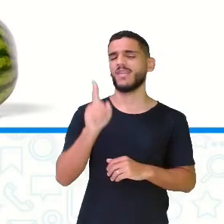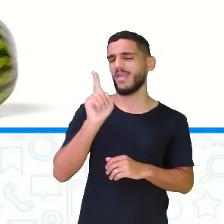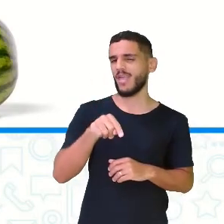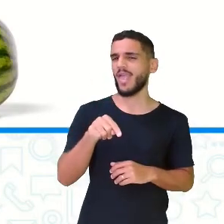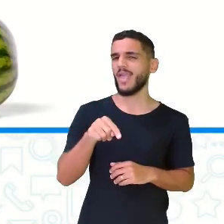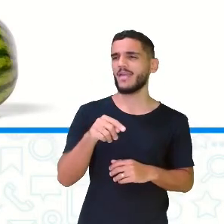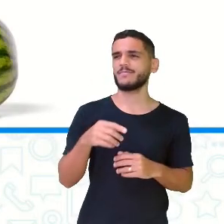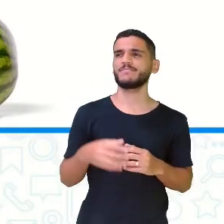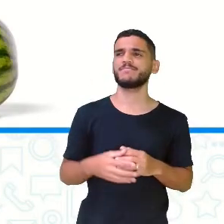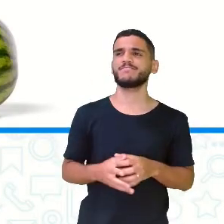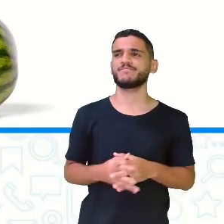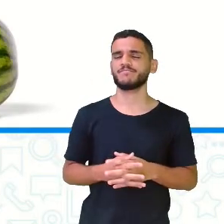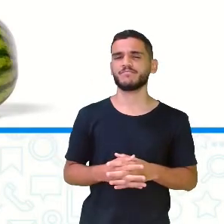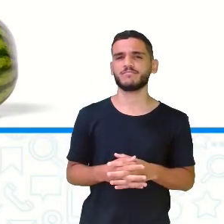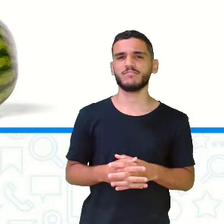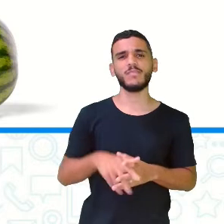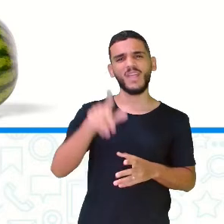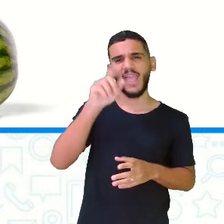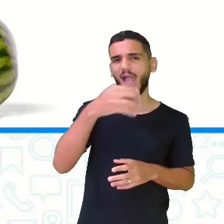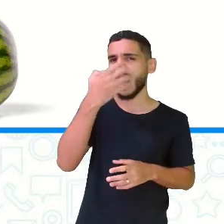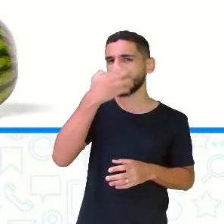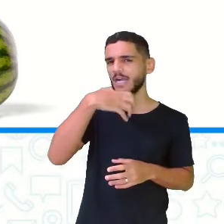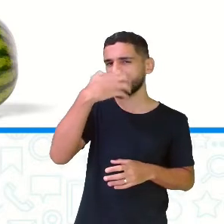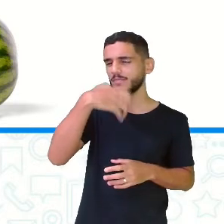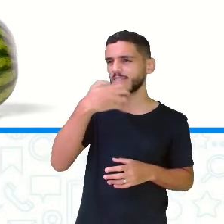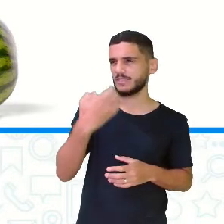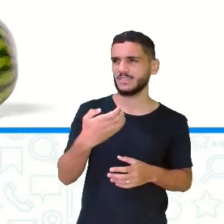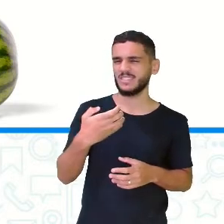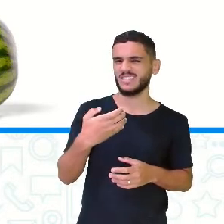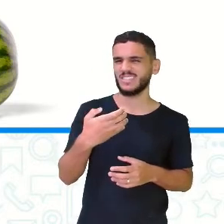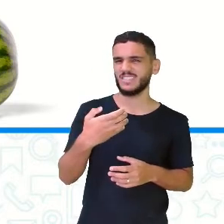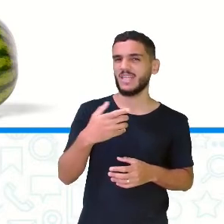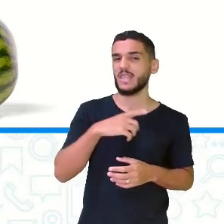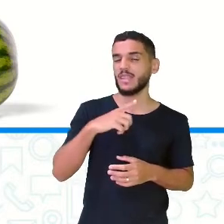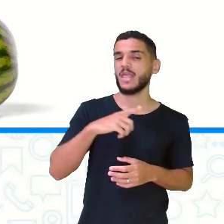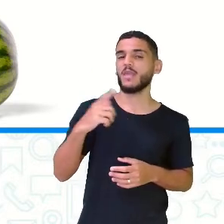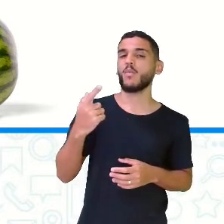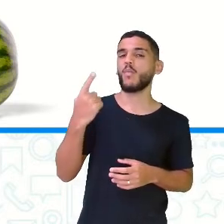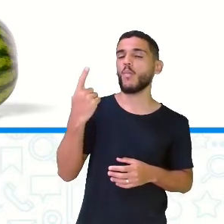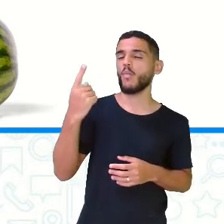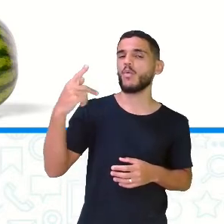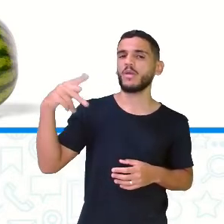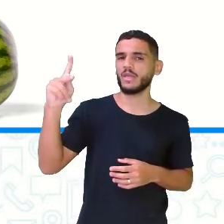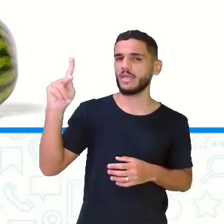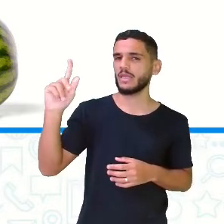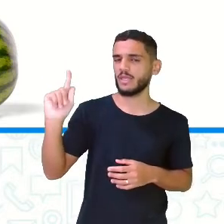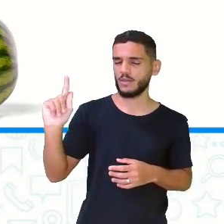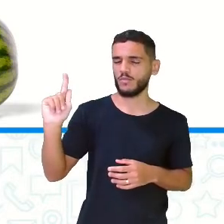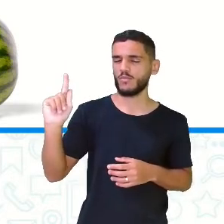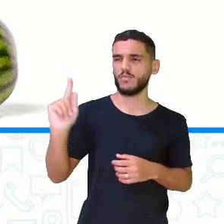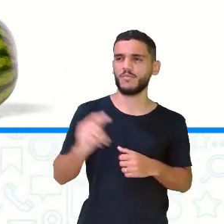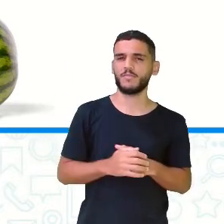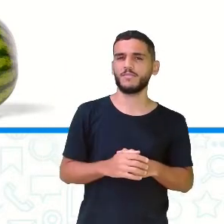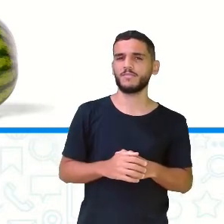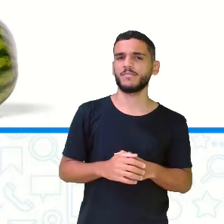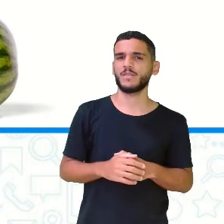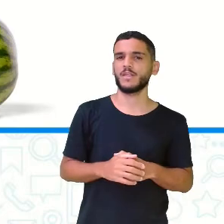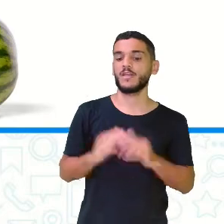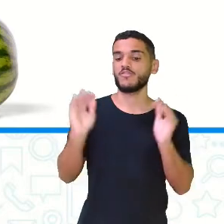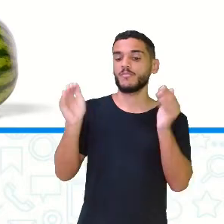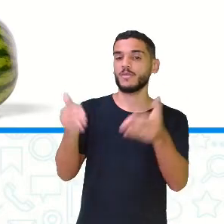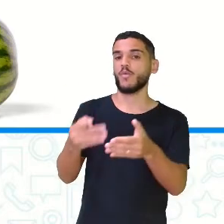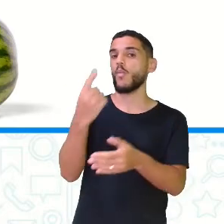ovo? Será que é a maçã? Será que essa maçã tem 1 quilo? Uma maçã, eu tô falando de uma maçã.